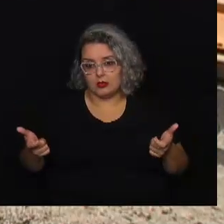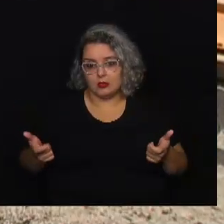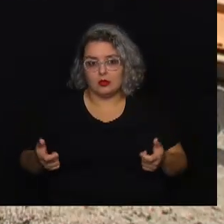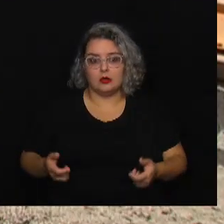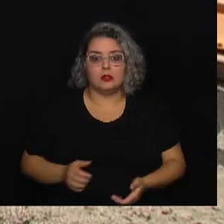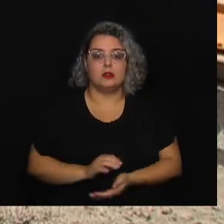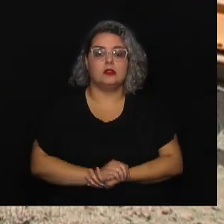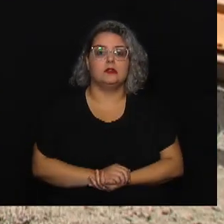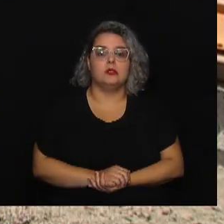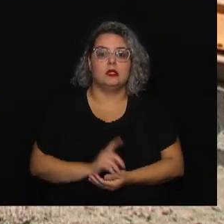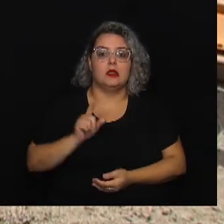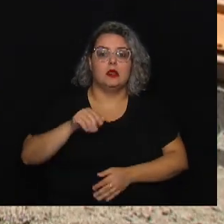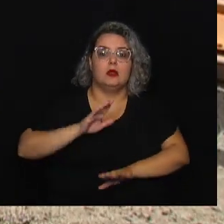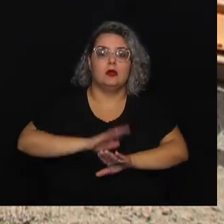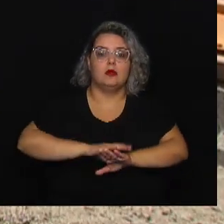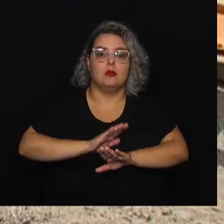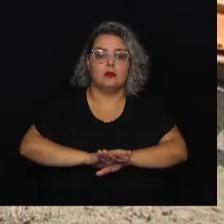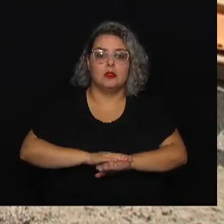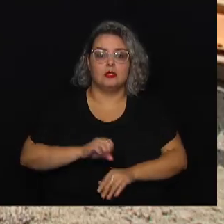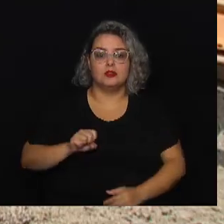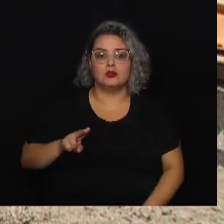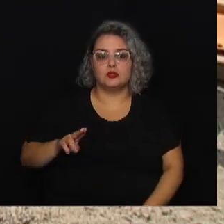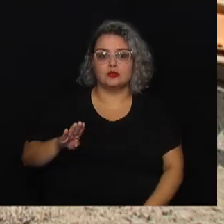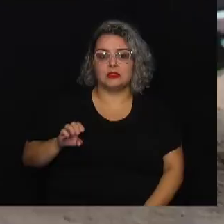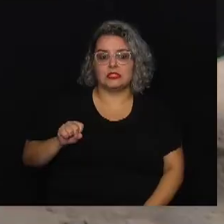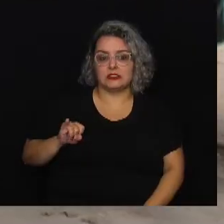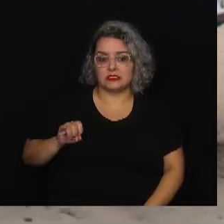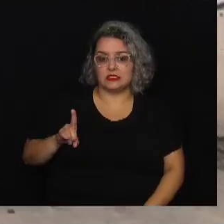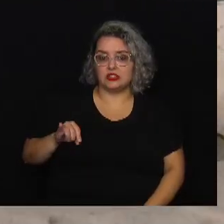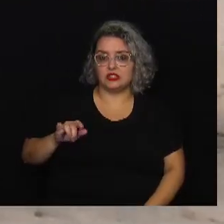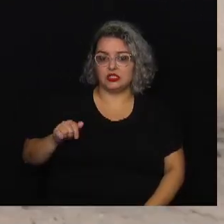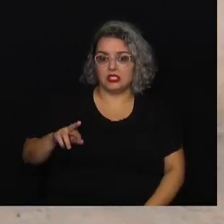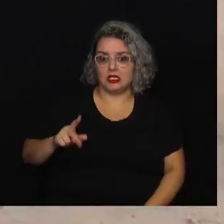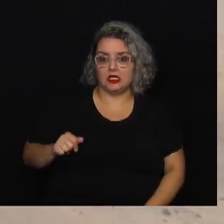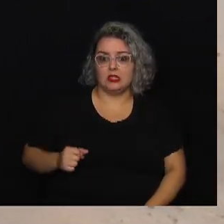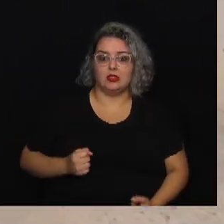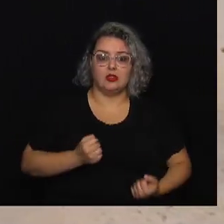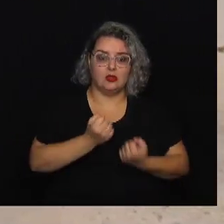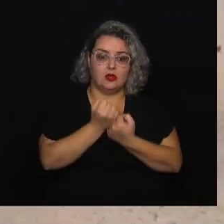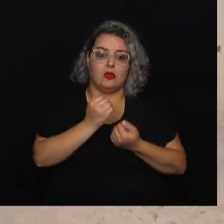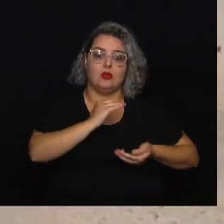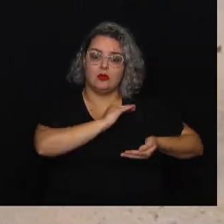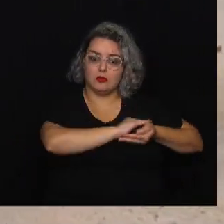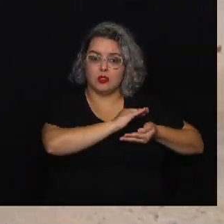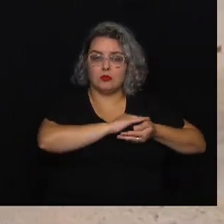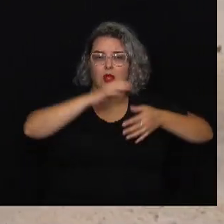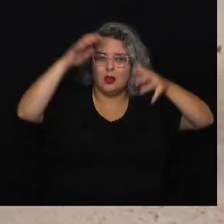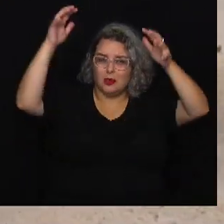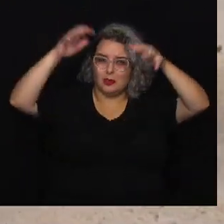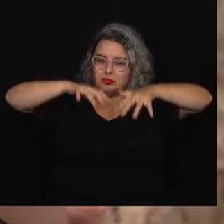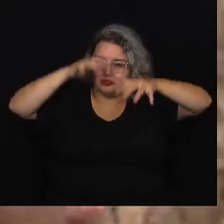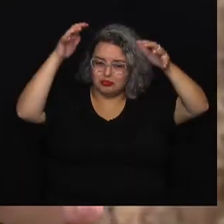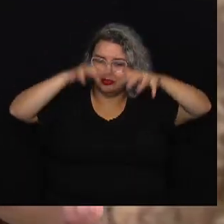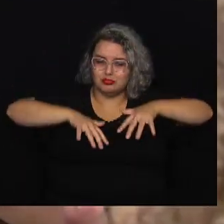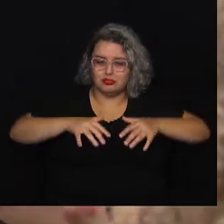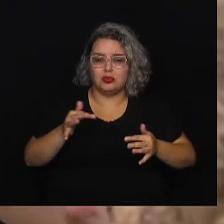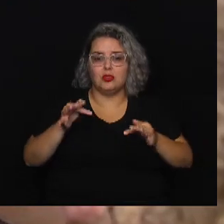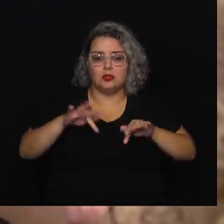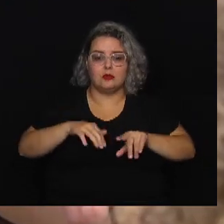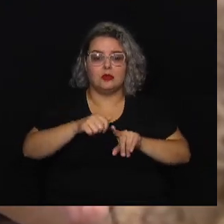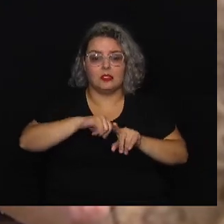É uma ação subsidiária que nós realizamos em apoio à Defesa Civil, né, fruto aí das chuvas que ocorreram no final de janeiro.